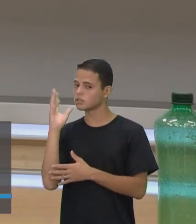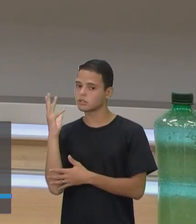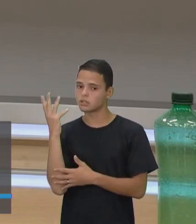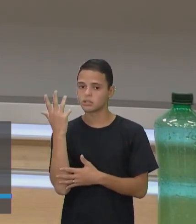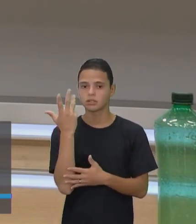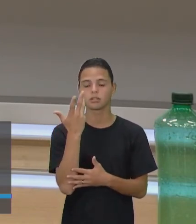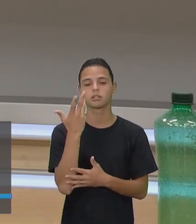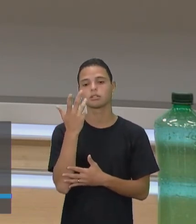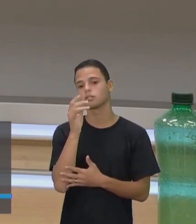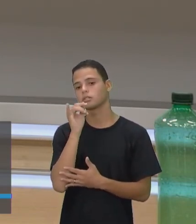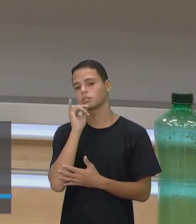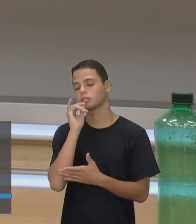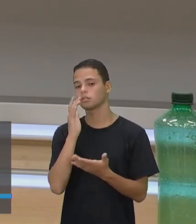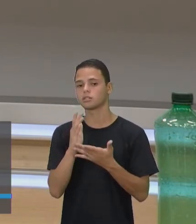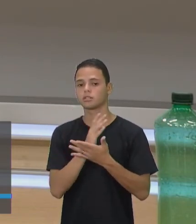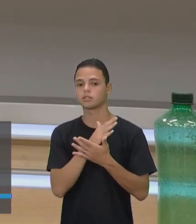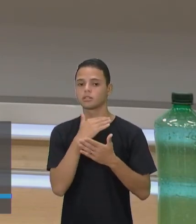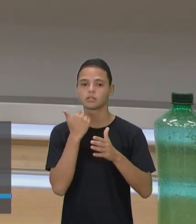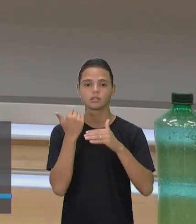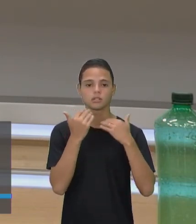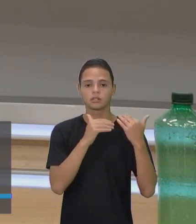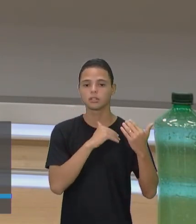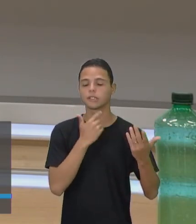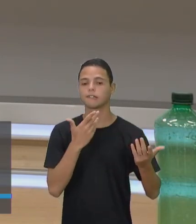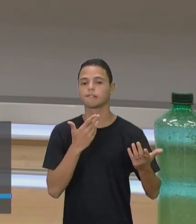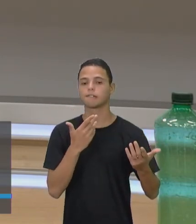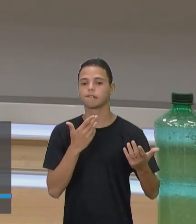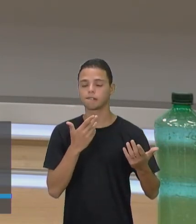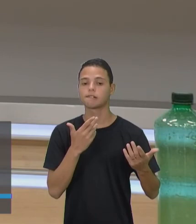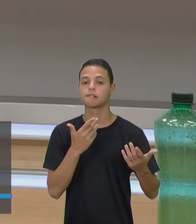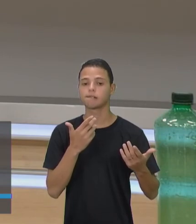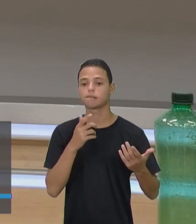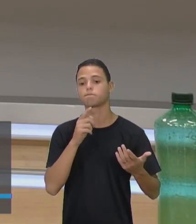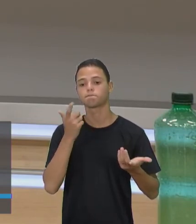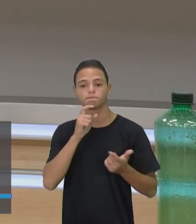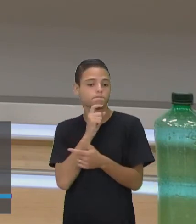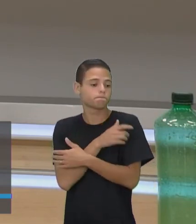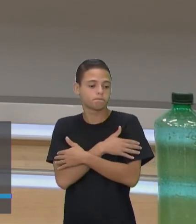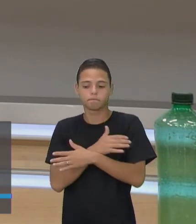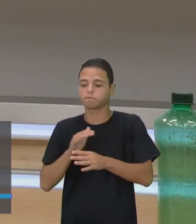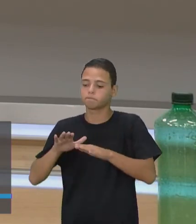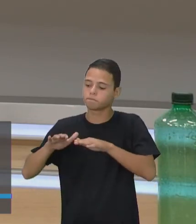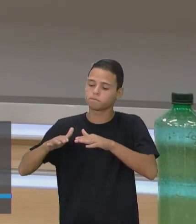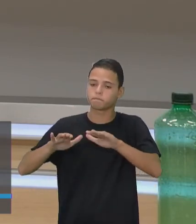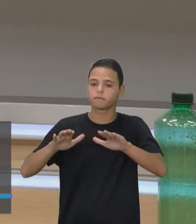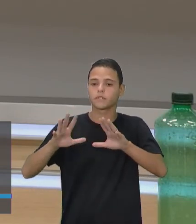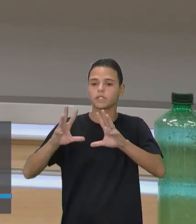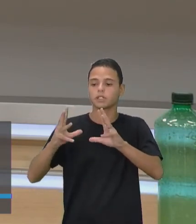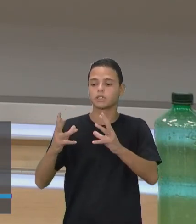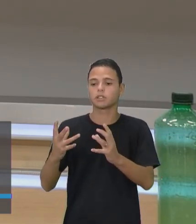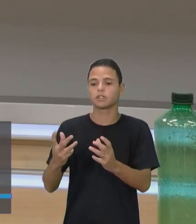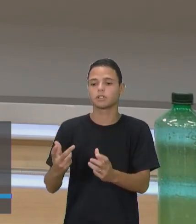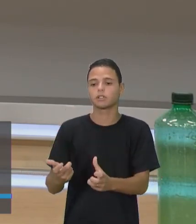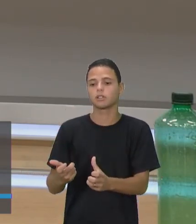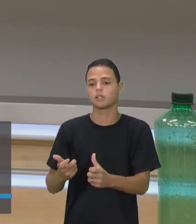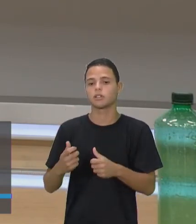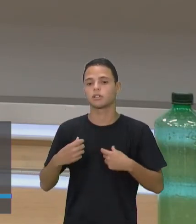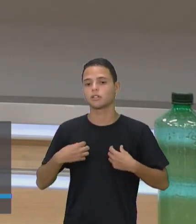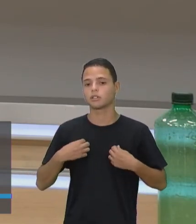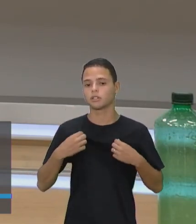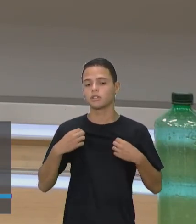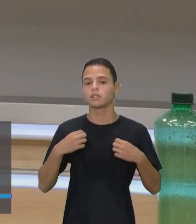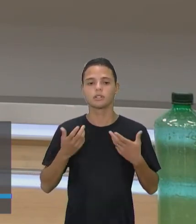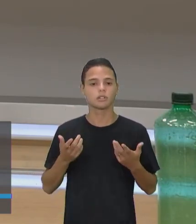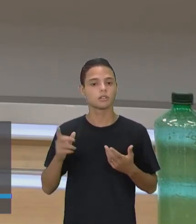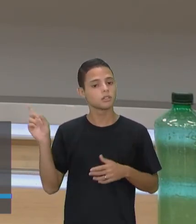como extinção, desertificação, degelo das calotas polares, e o simples fato da gente ter roupa, a gente já hackeou o mundo, porque não era para a